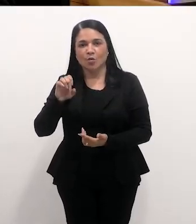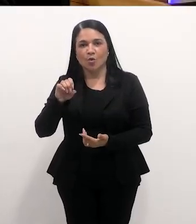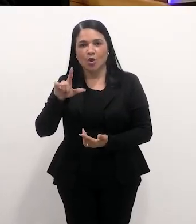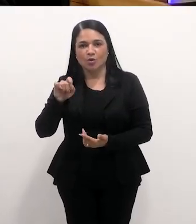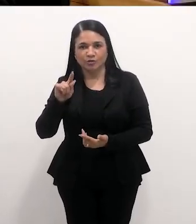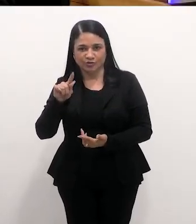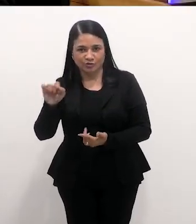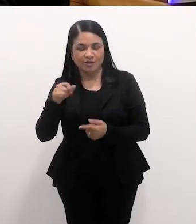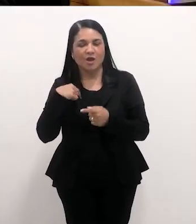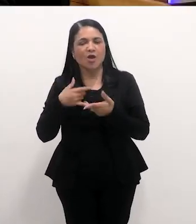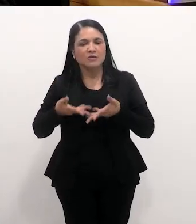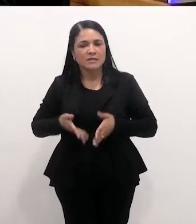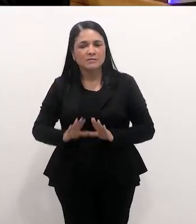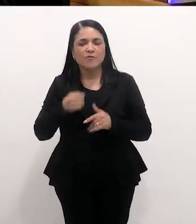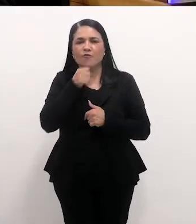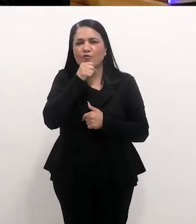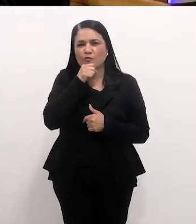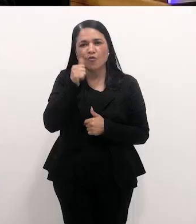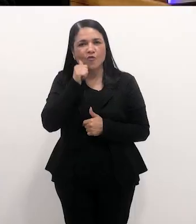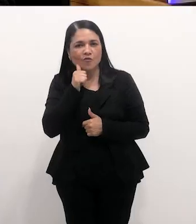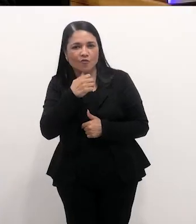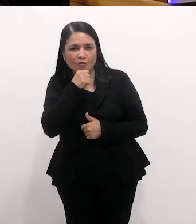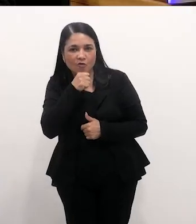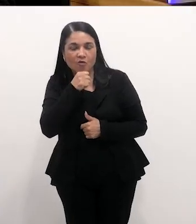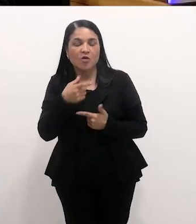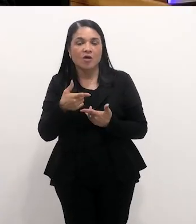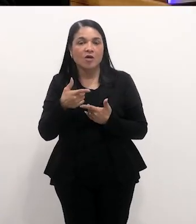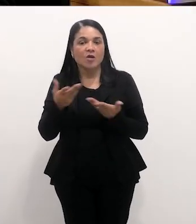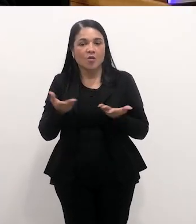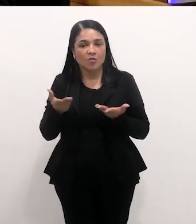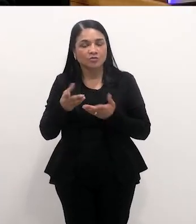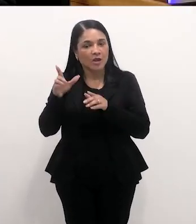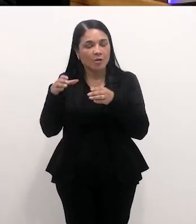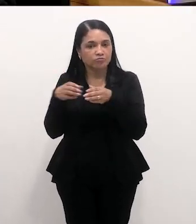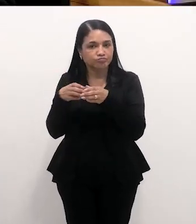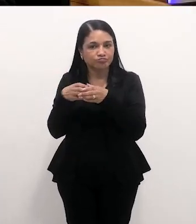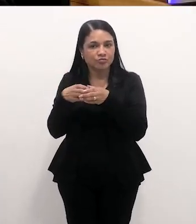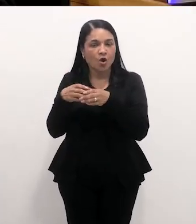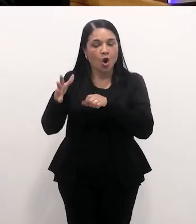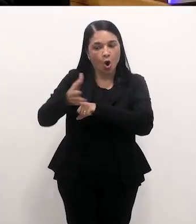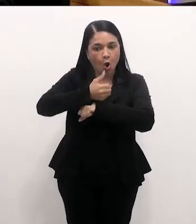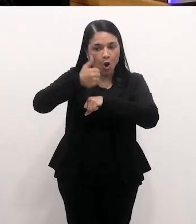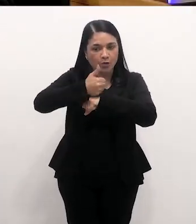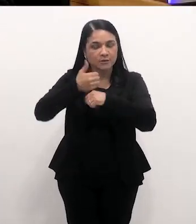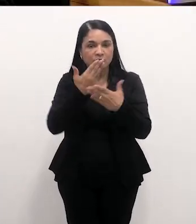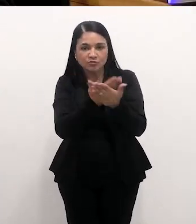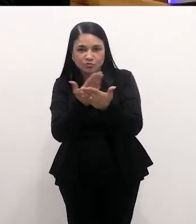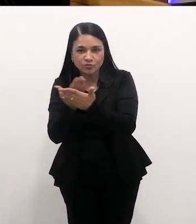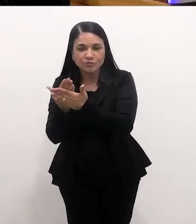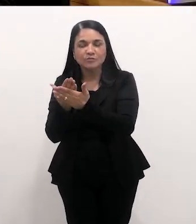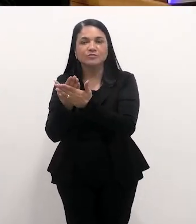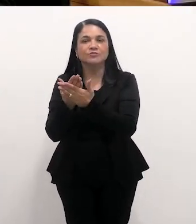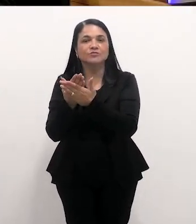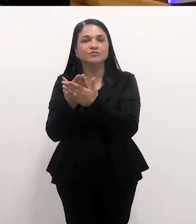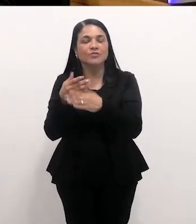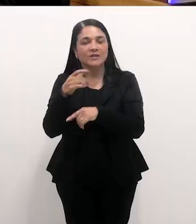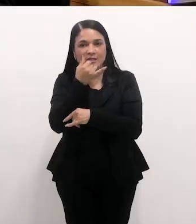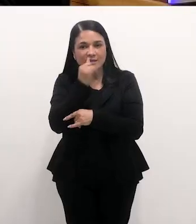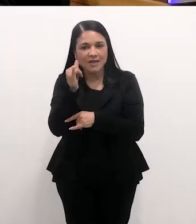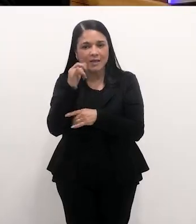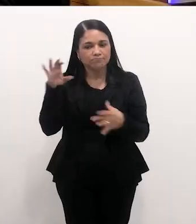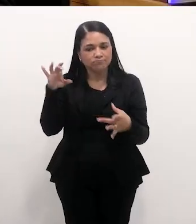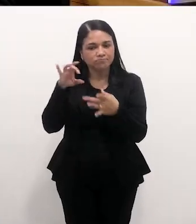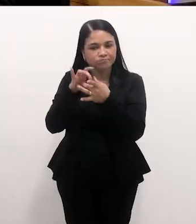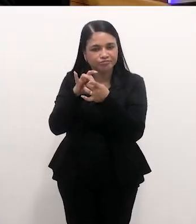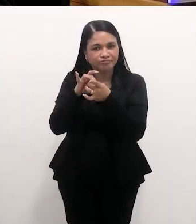meu, da genealogia, porque eu gosto disso. Mas é importante conhecer onde tu nasceu, teus avós, etc. E nós temos gente hoje da colônia nossa lá